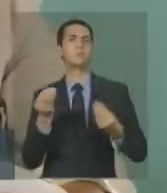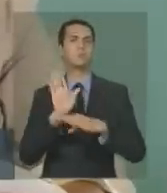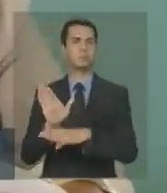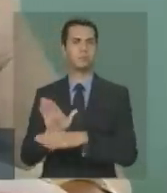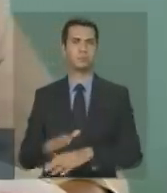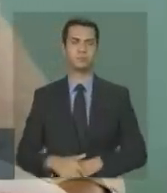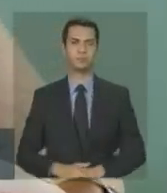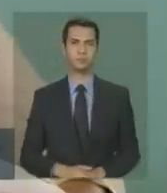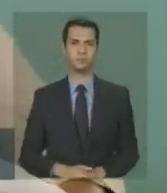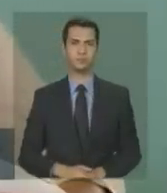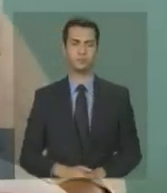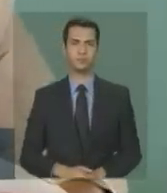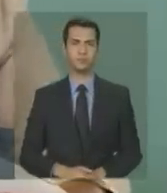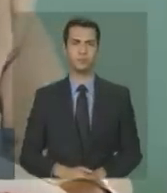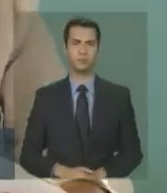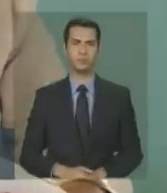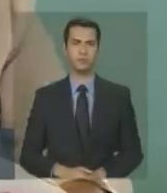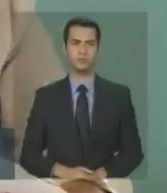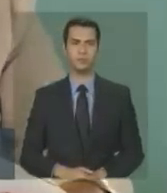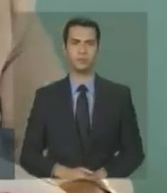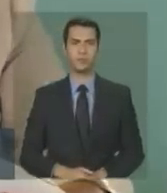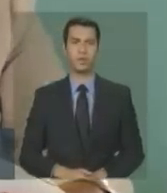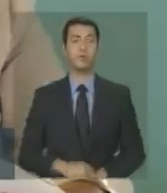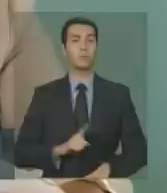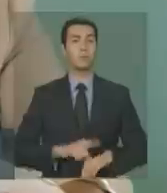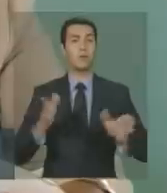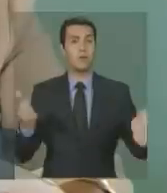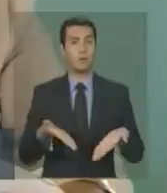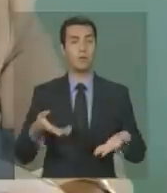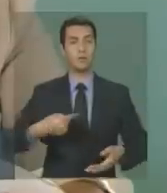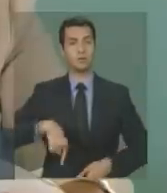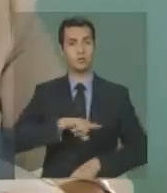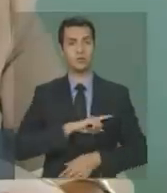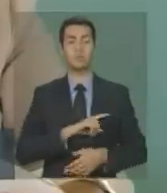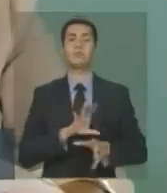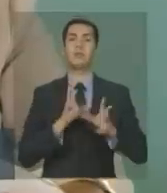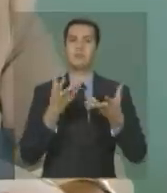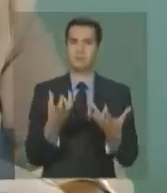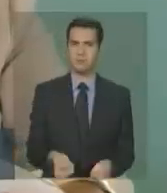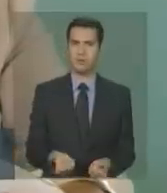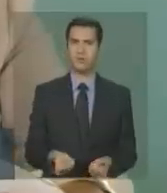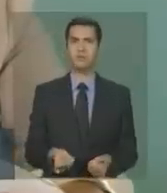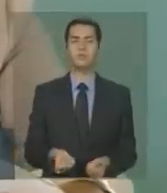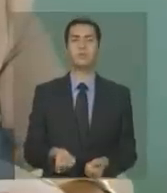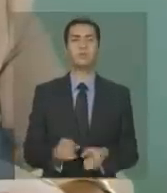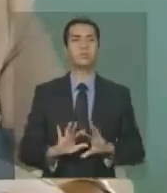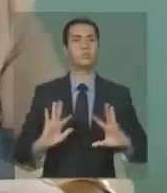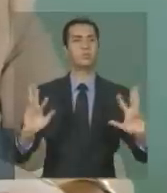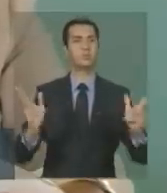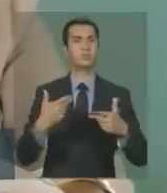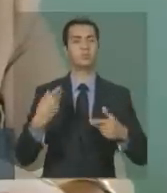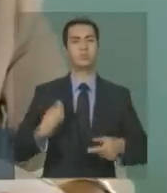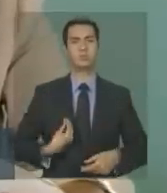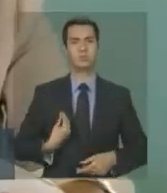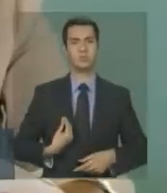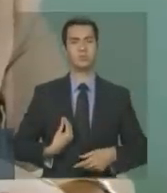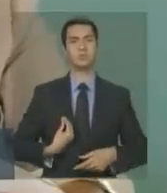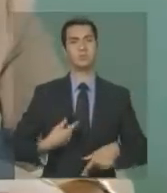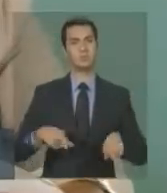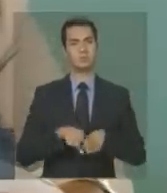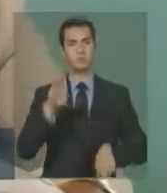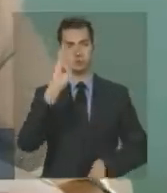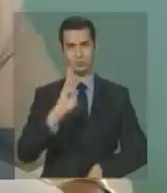a posição das pessoas diante de questões que são relevantes paraas suas vidas e pro Brasil eh aqui